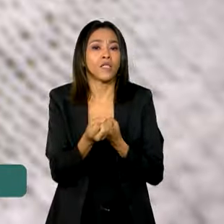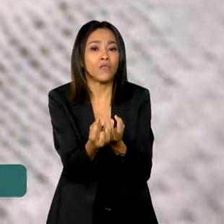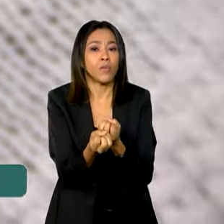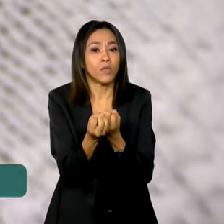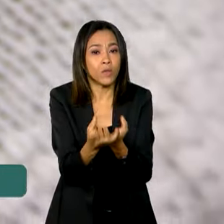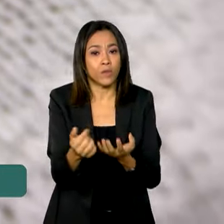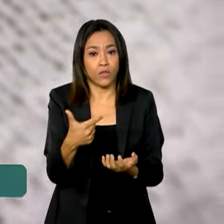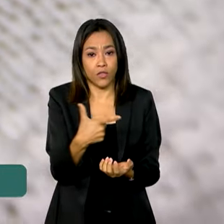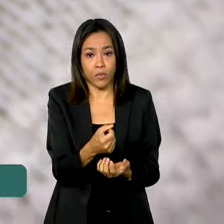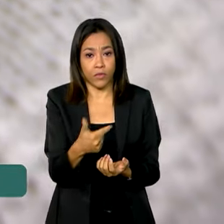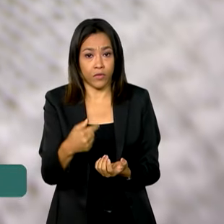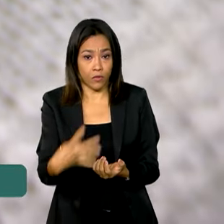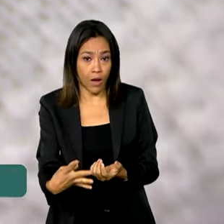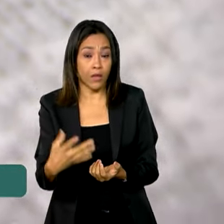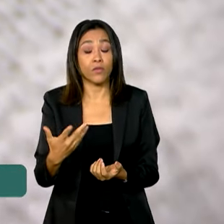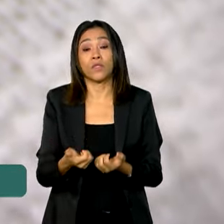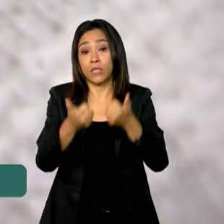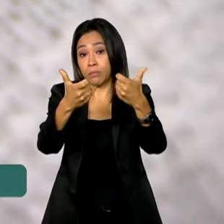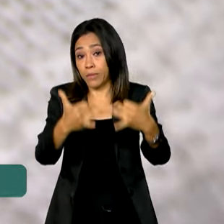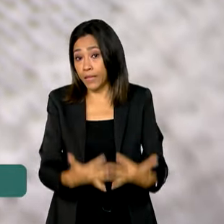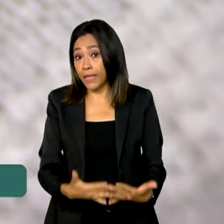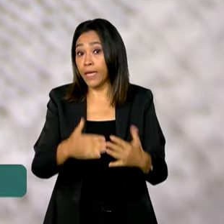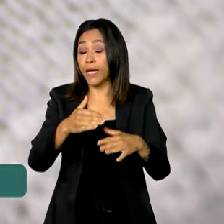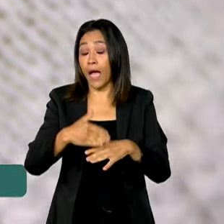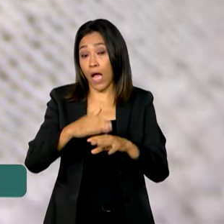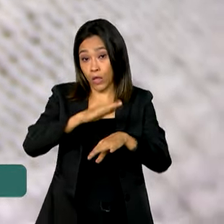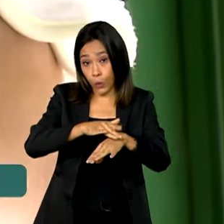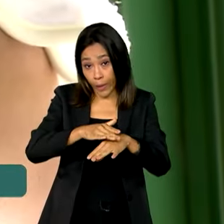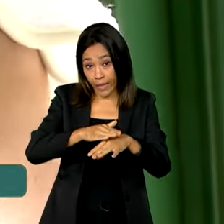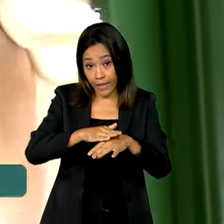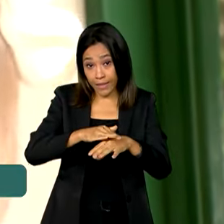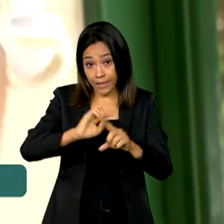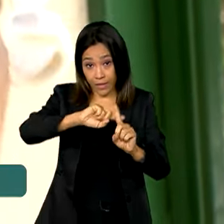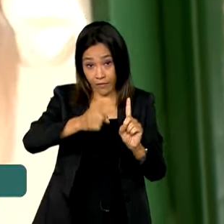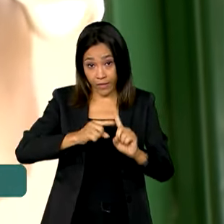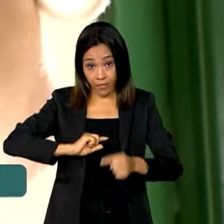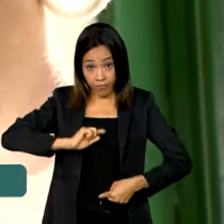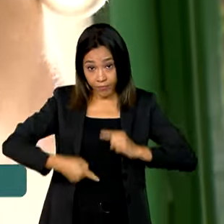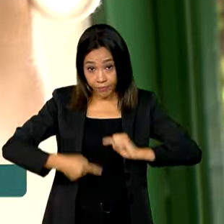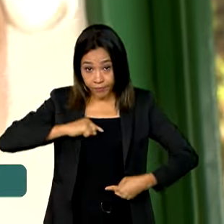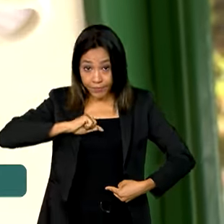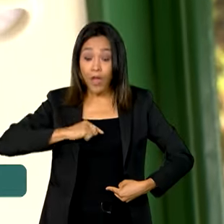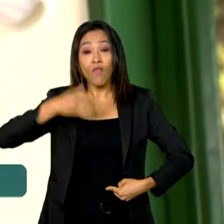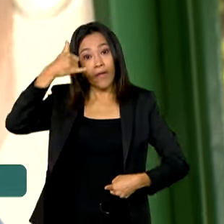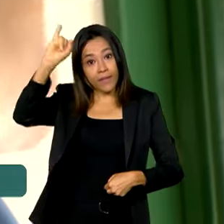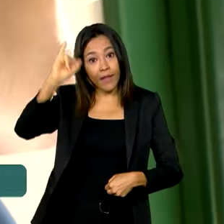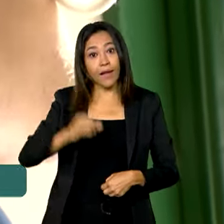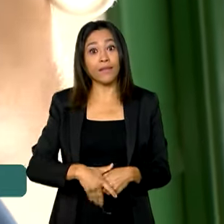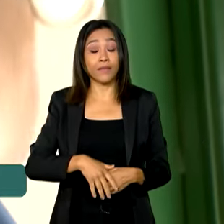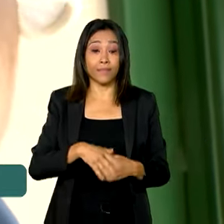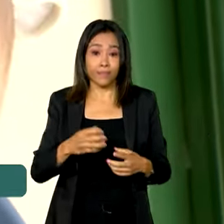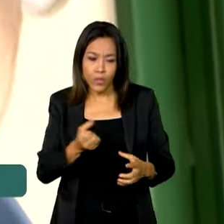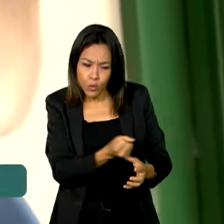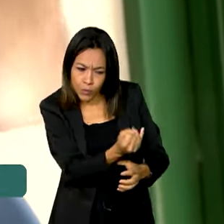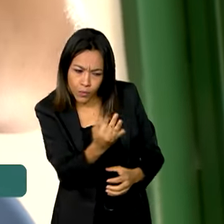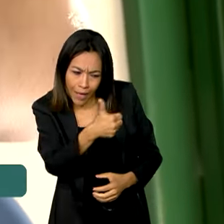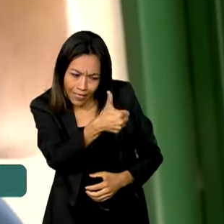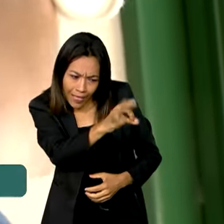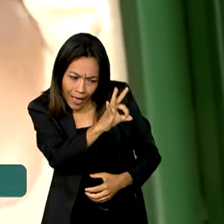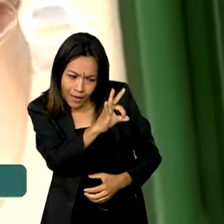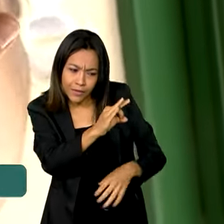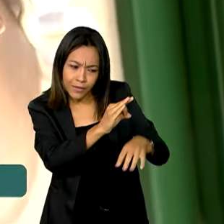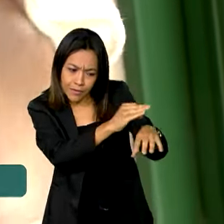2024 mostra que a transmissão da doença da mãe para o bebê foi evitada em 7 de cada 10 casos